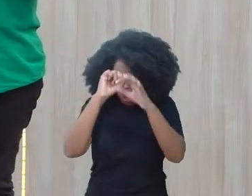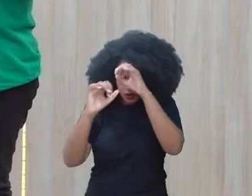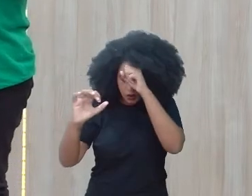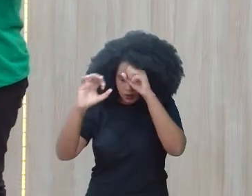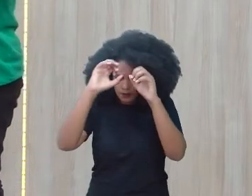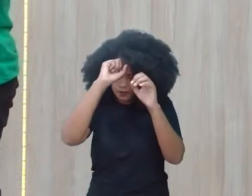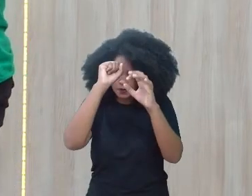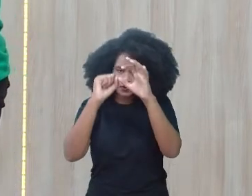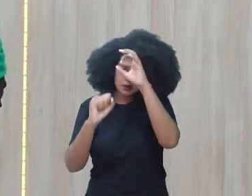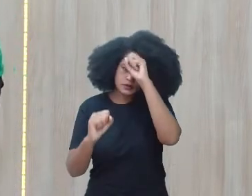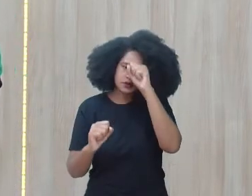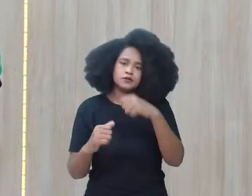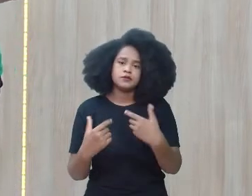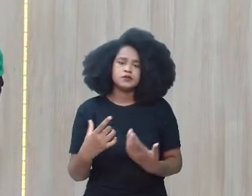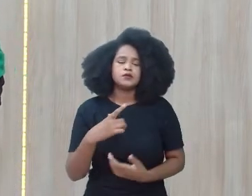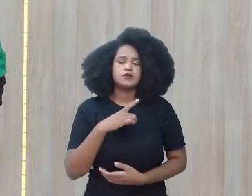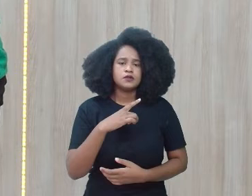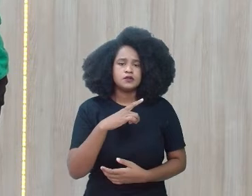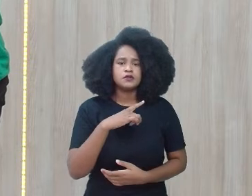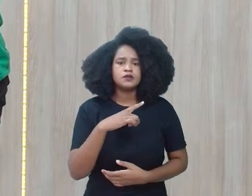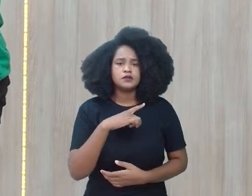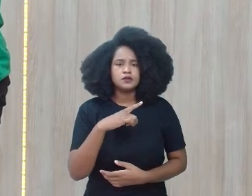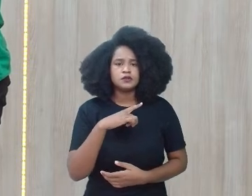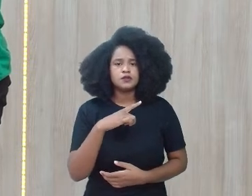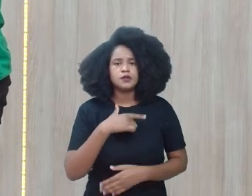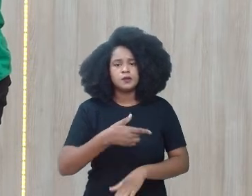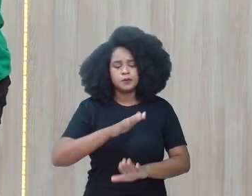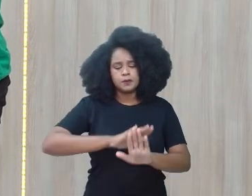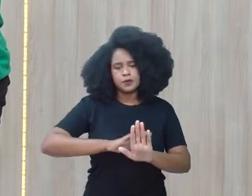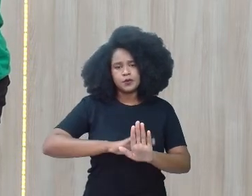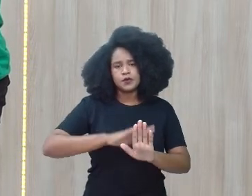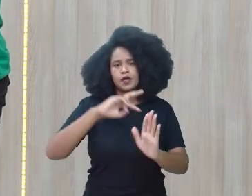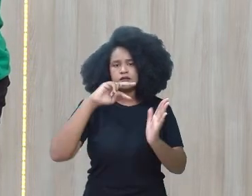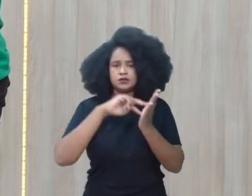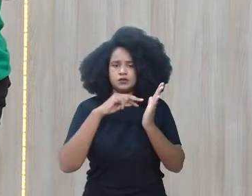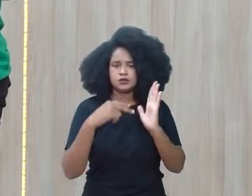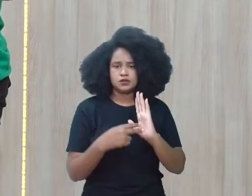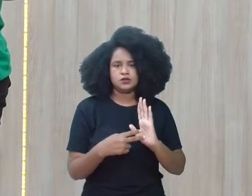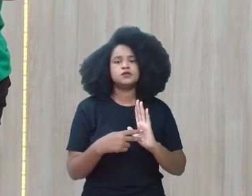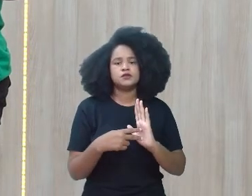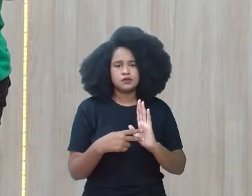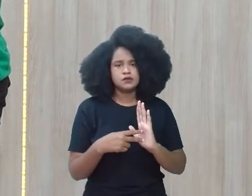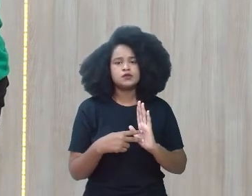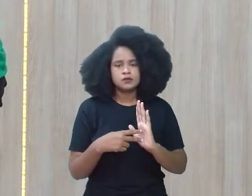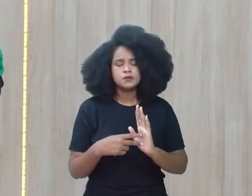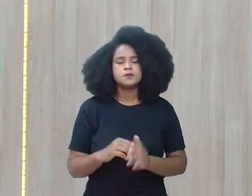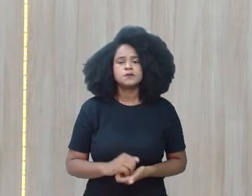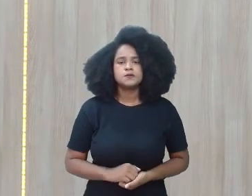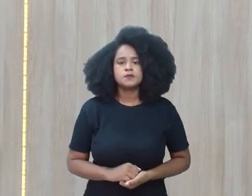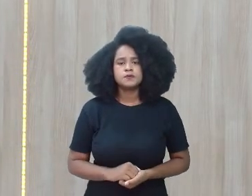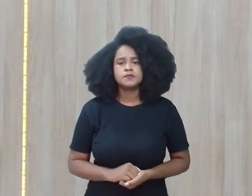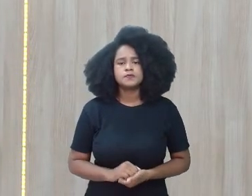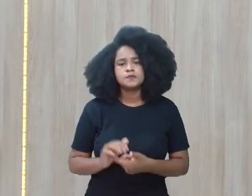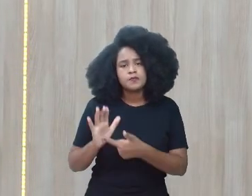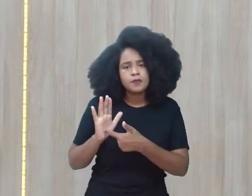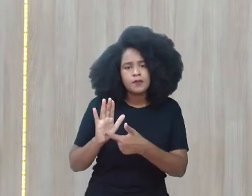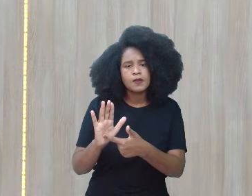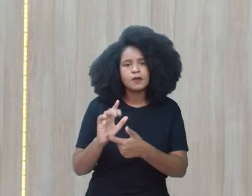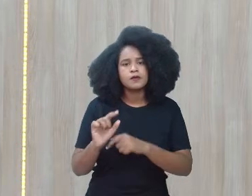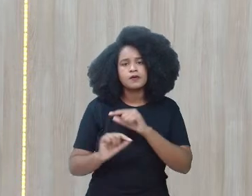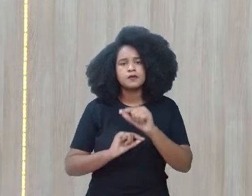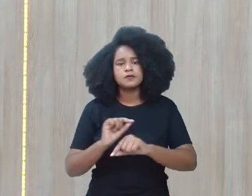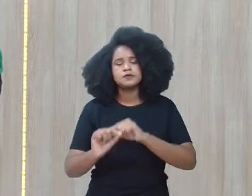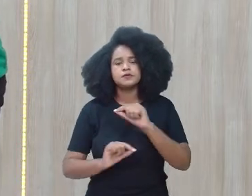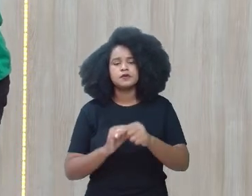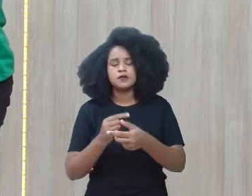tem uma lição, ela tem uma moral. Ela trabalha com essas questões que